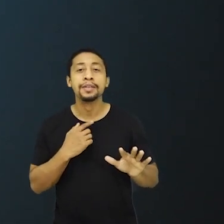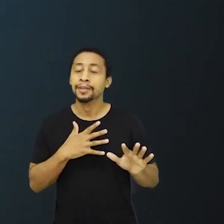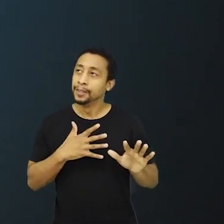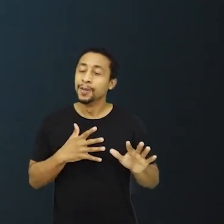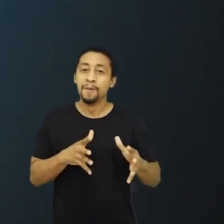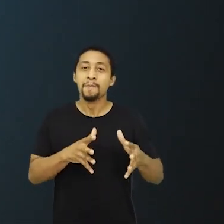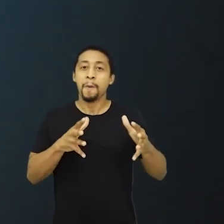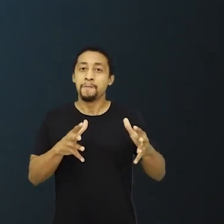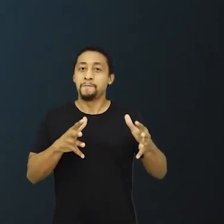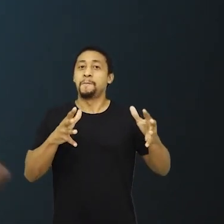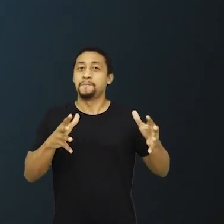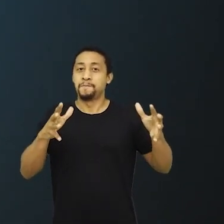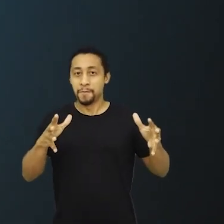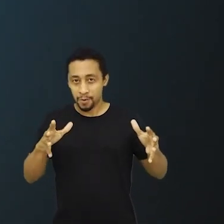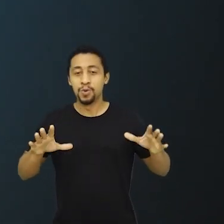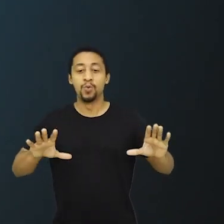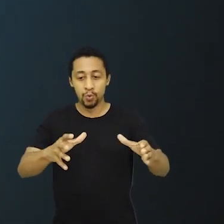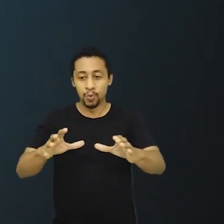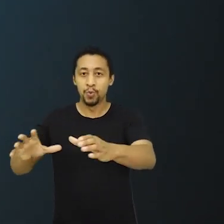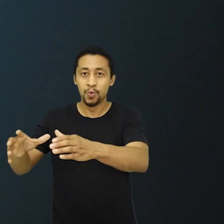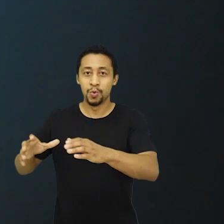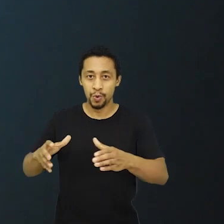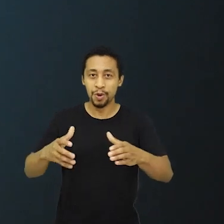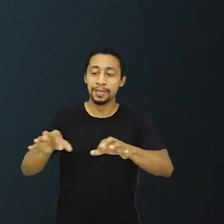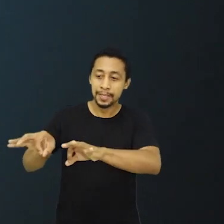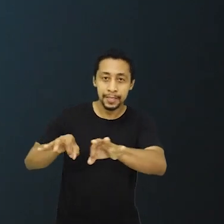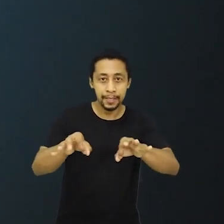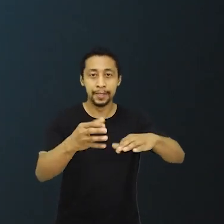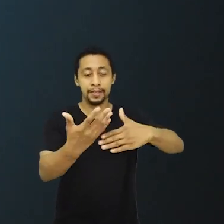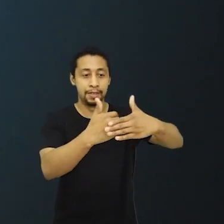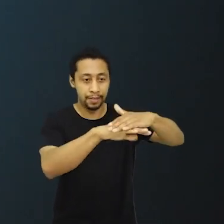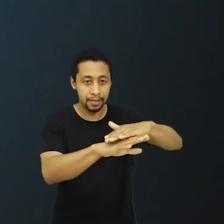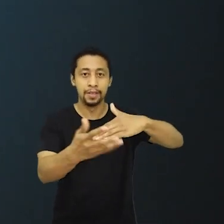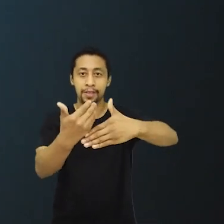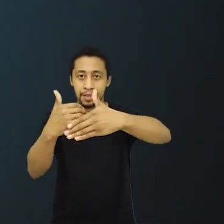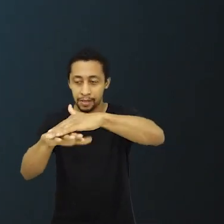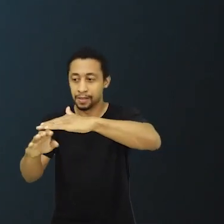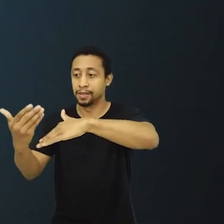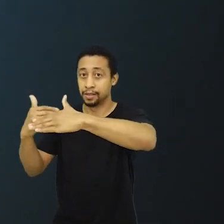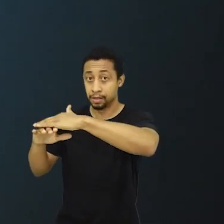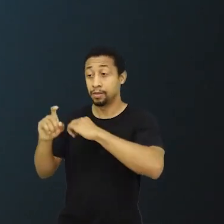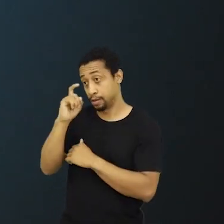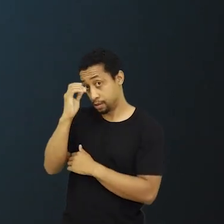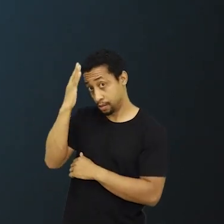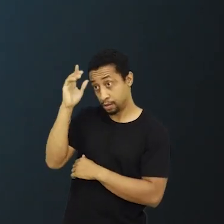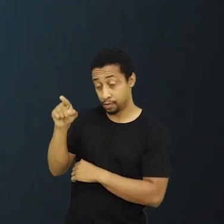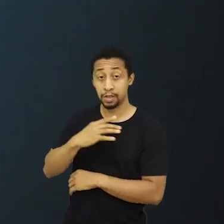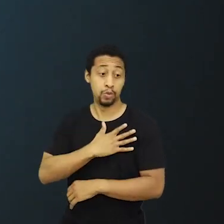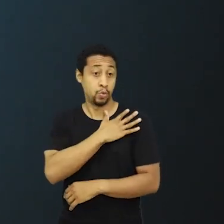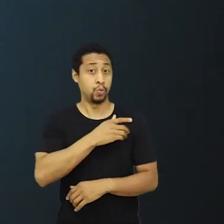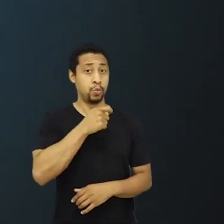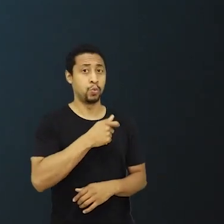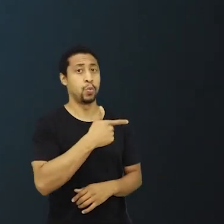de aumentar a interoperabilidade entre todos os seus acervos, e o acervo Vladimir Herzog é Memórias da Ditadura é outro